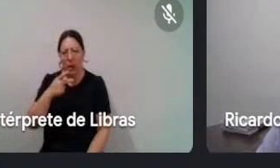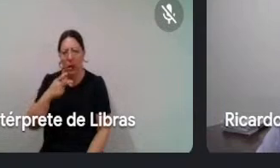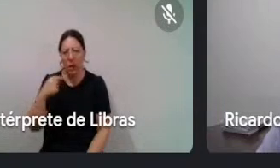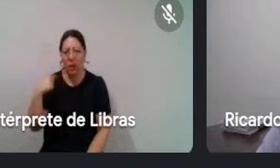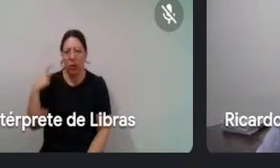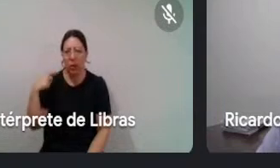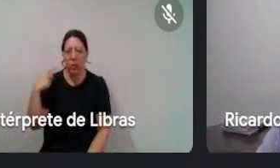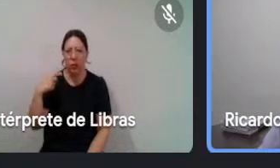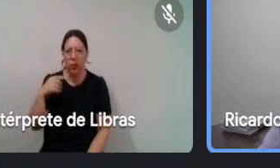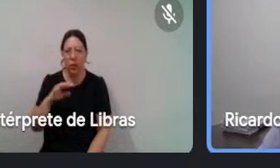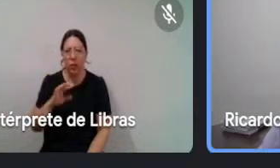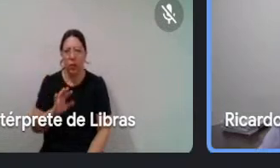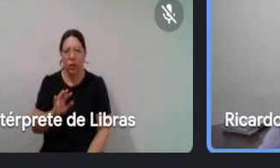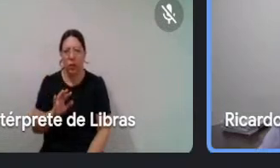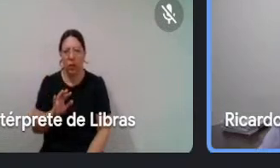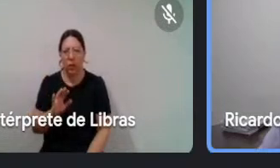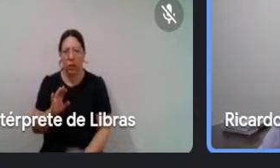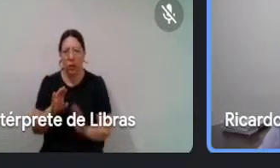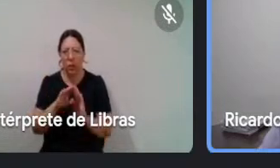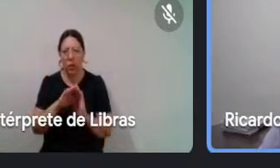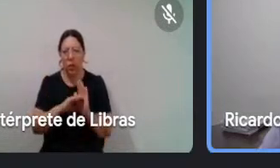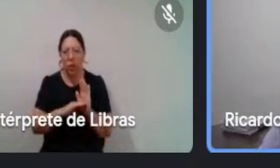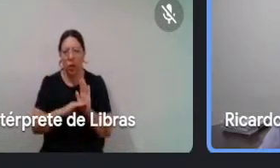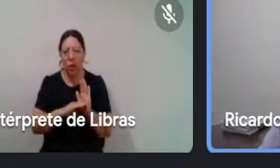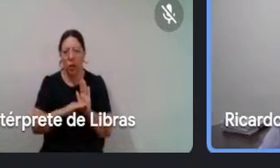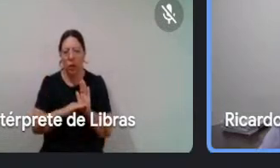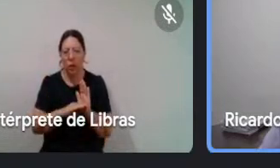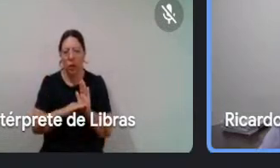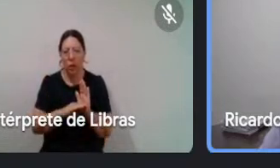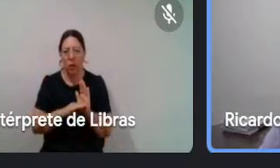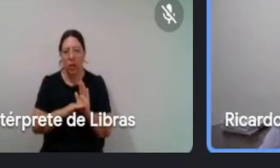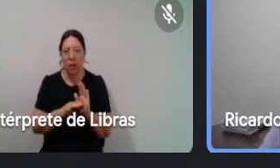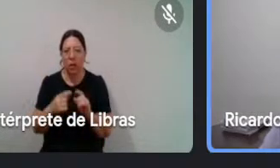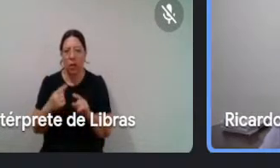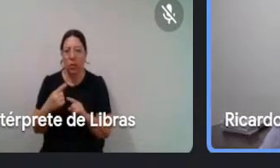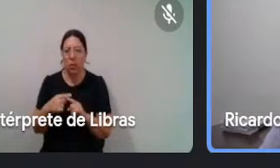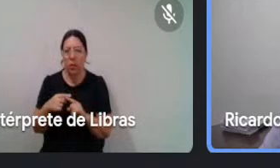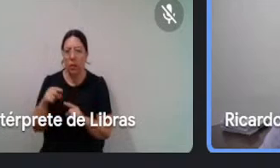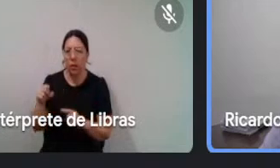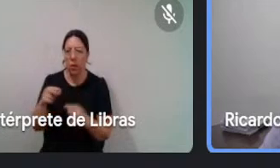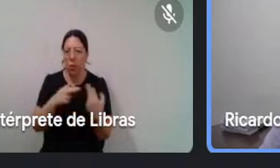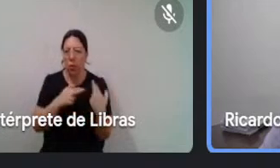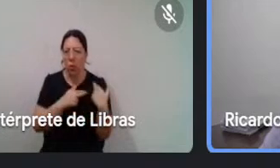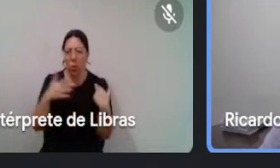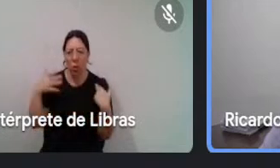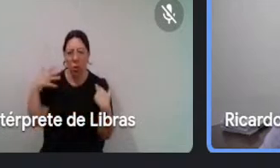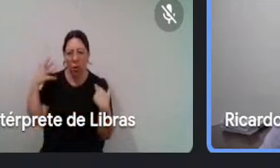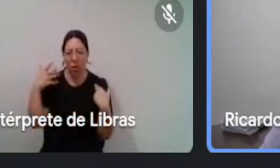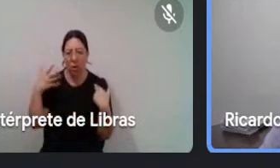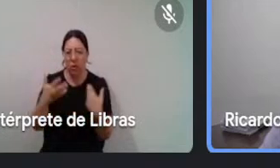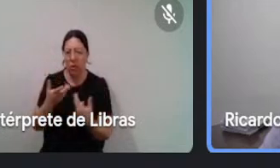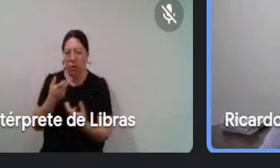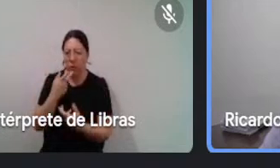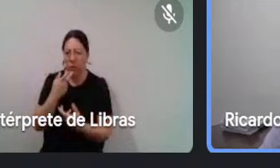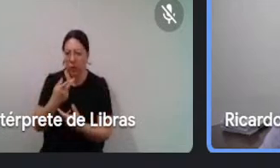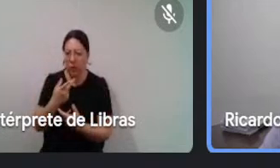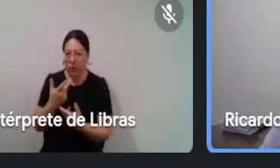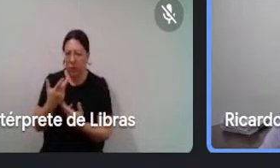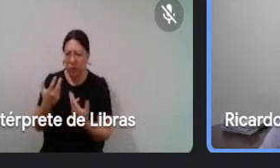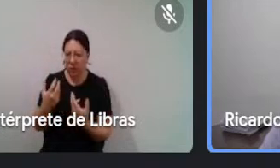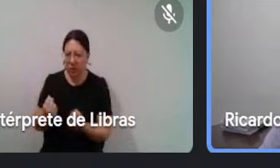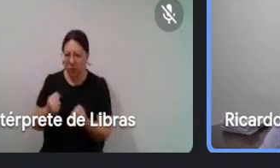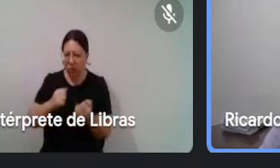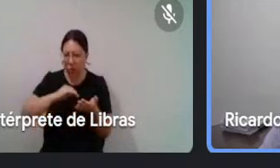se for questão de fato, De ordem, não, é porque o nobre relator falou que acolheu a exclusão de um item,